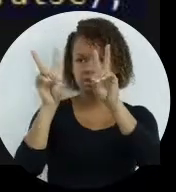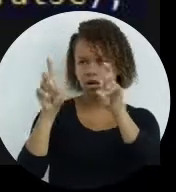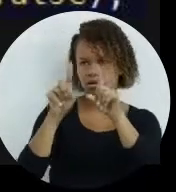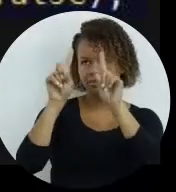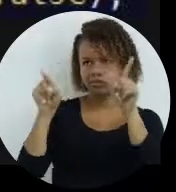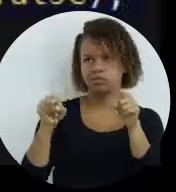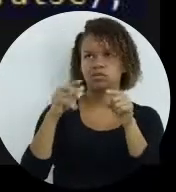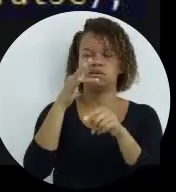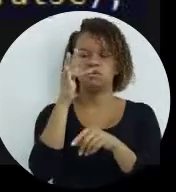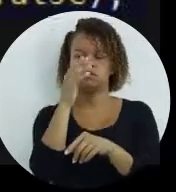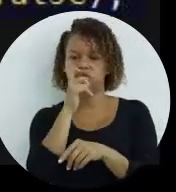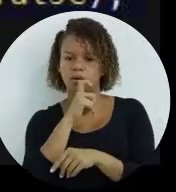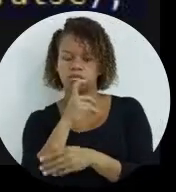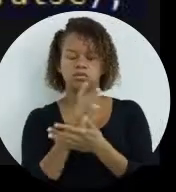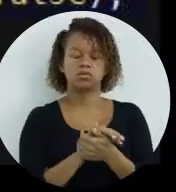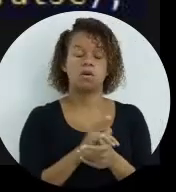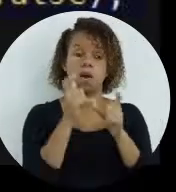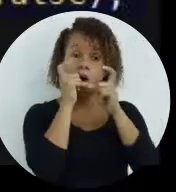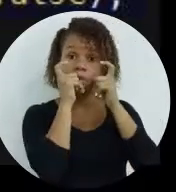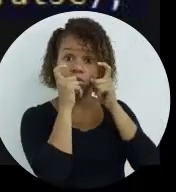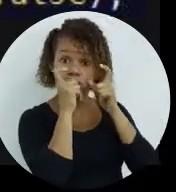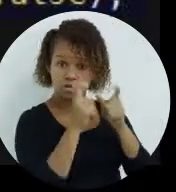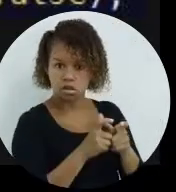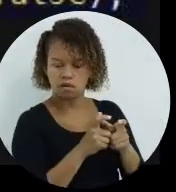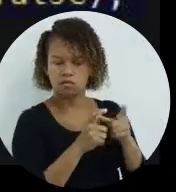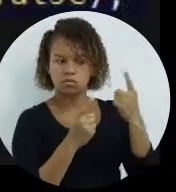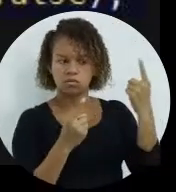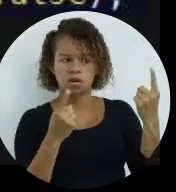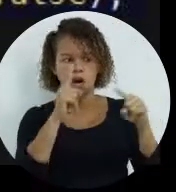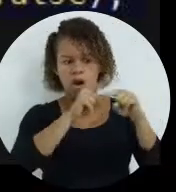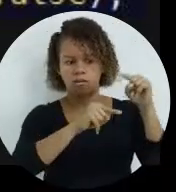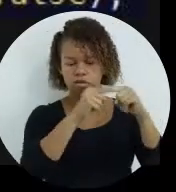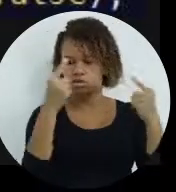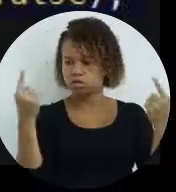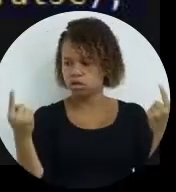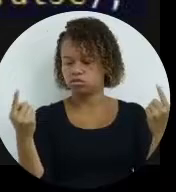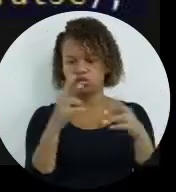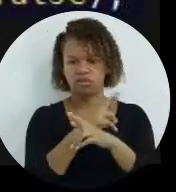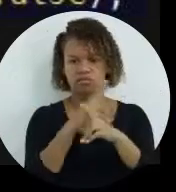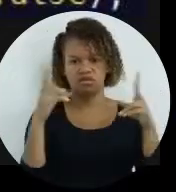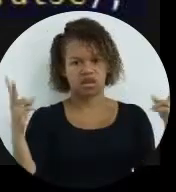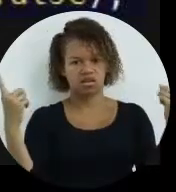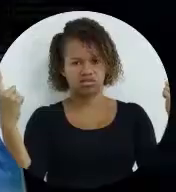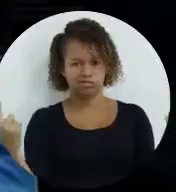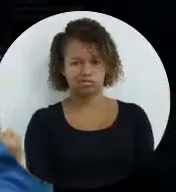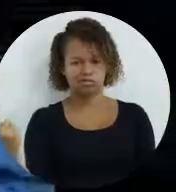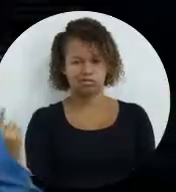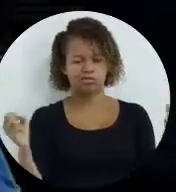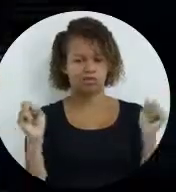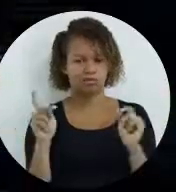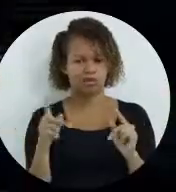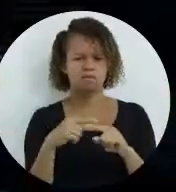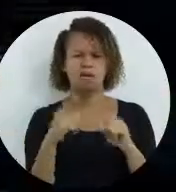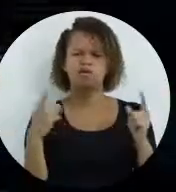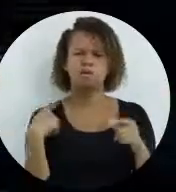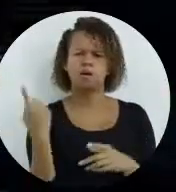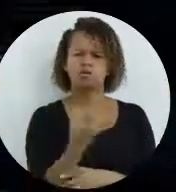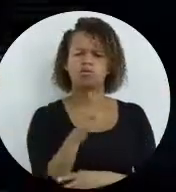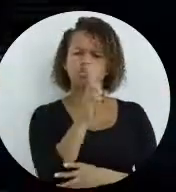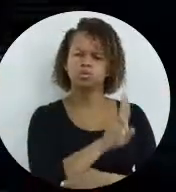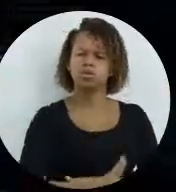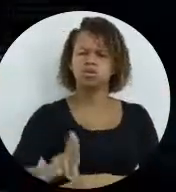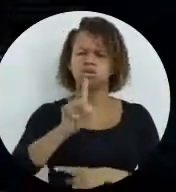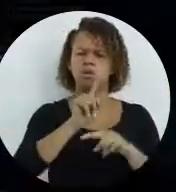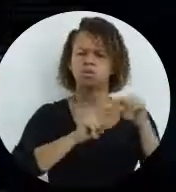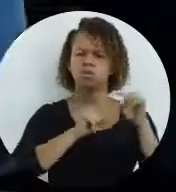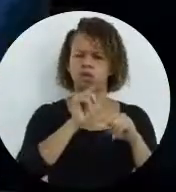40 false. Então observe que são dois objetos diferentes com valores diferentes. Ok, mas como é que a gente usa